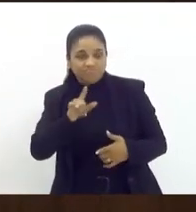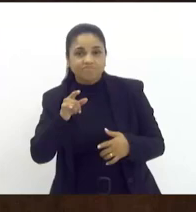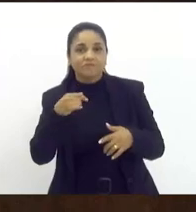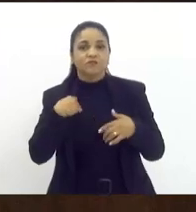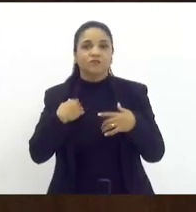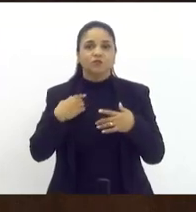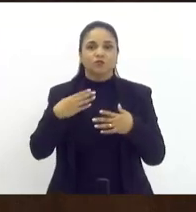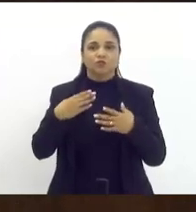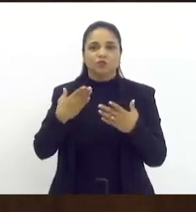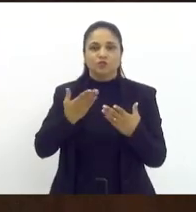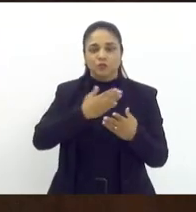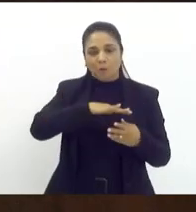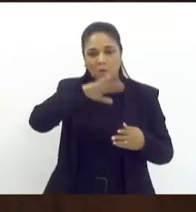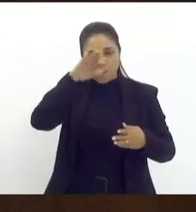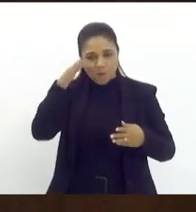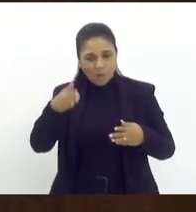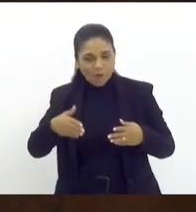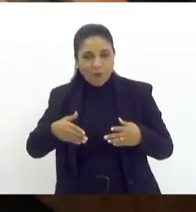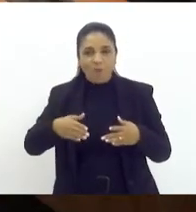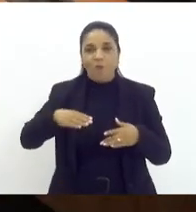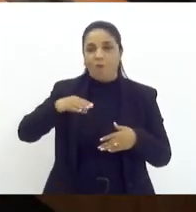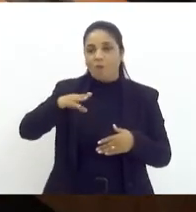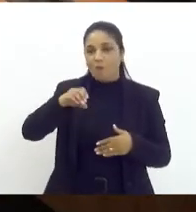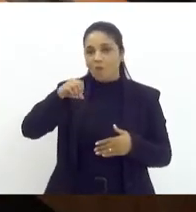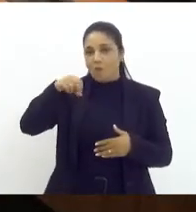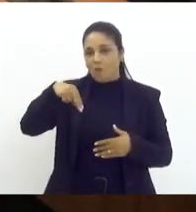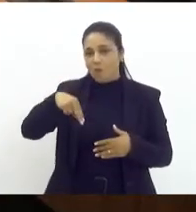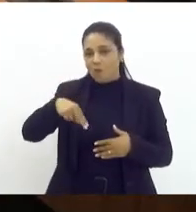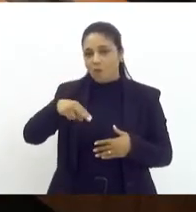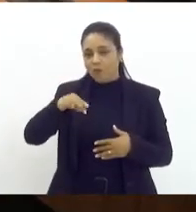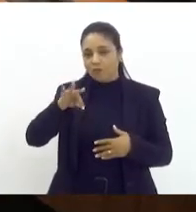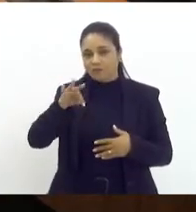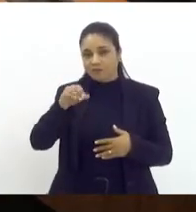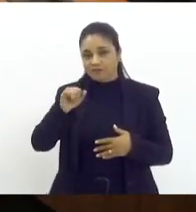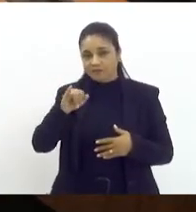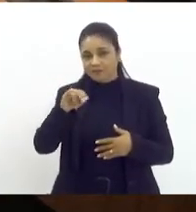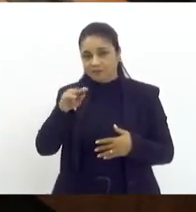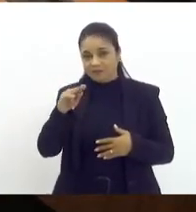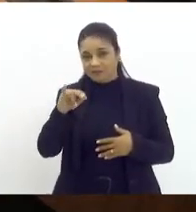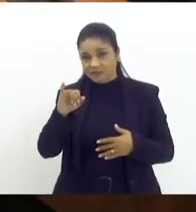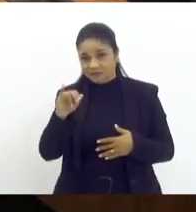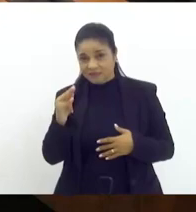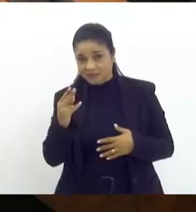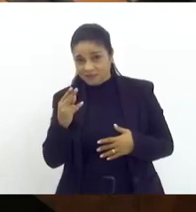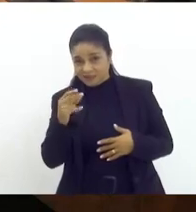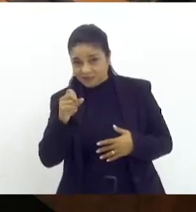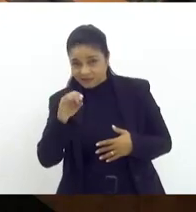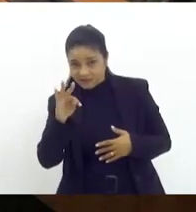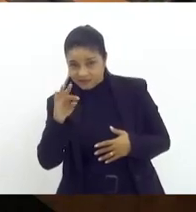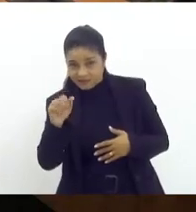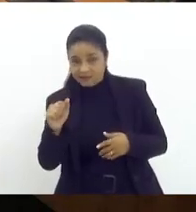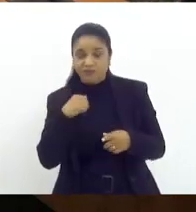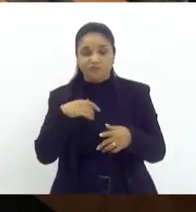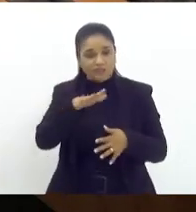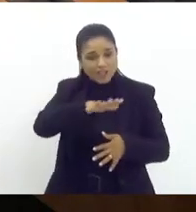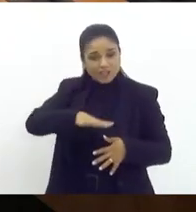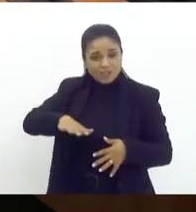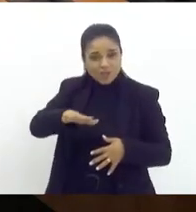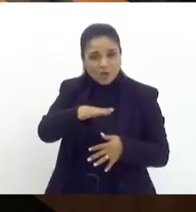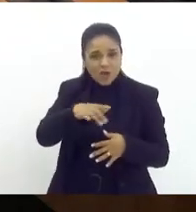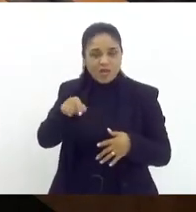montanhistas dos ecologistas da região que querem que a região fique ainda mais conhecida